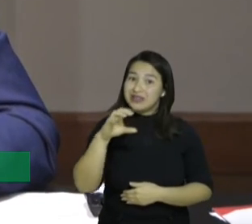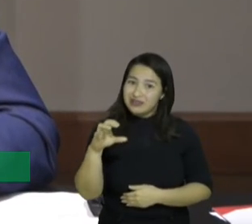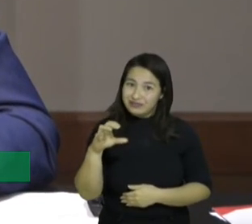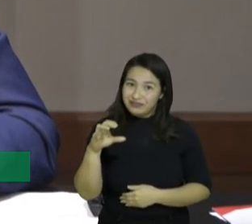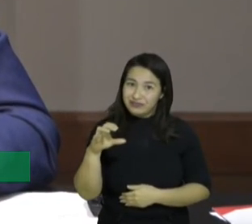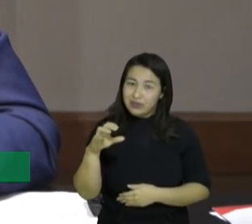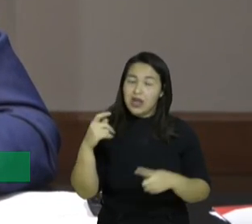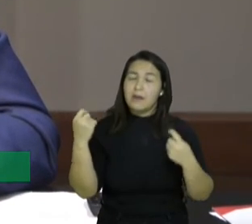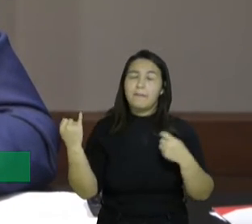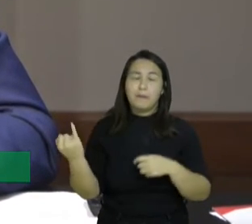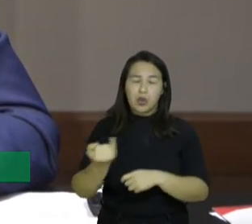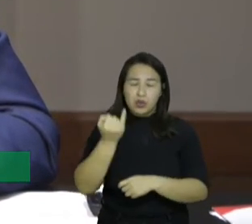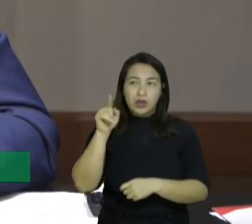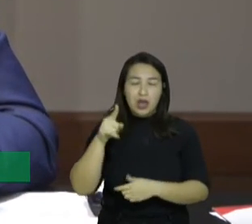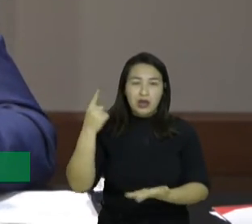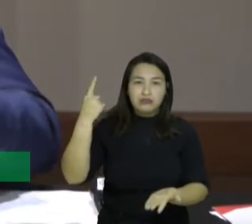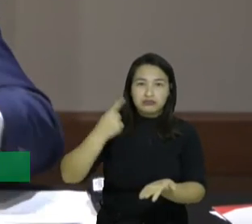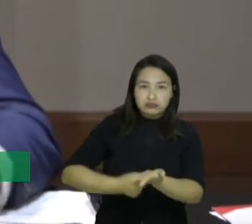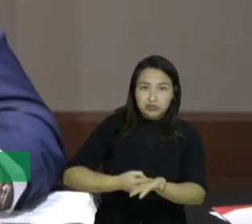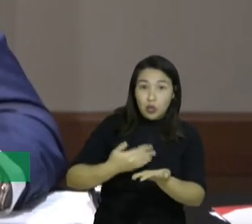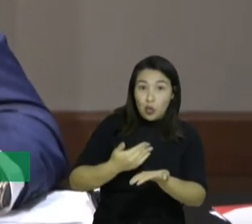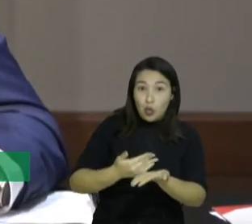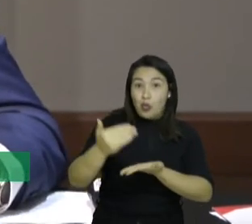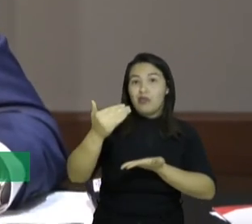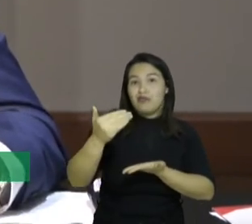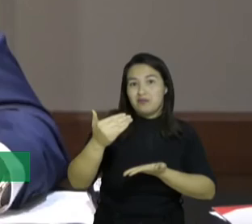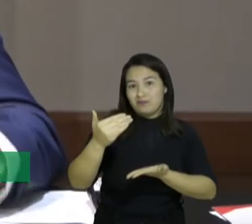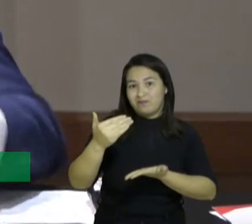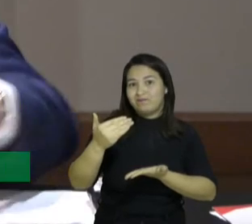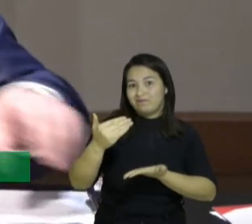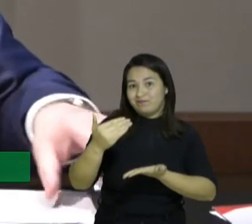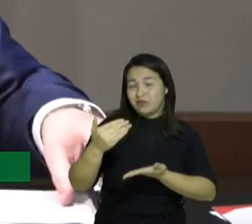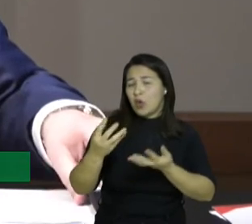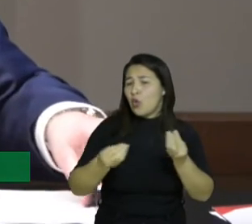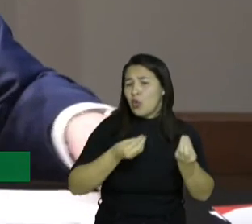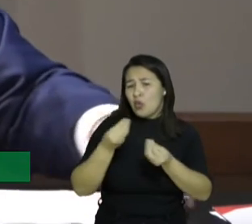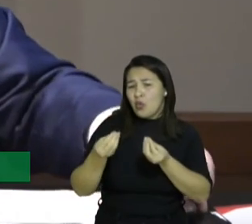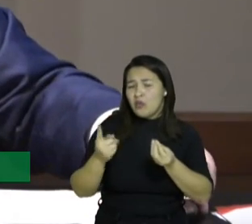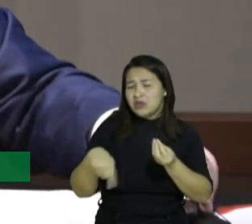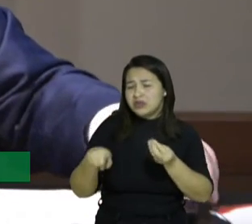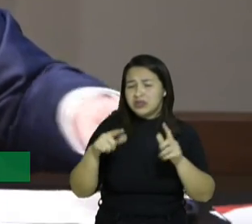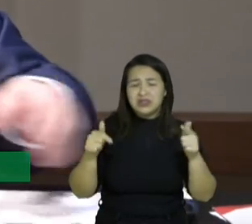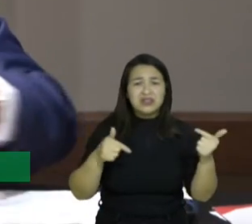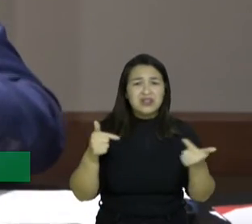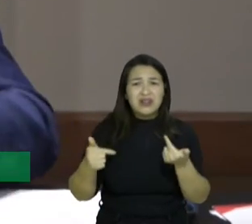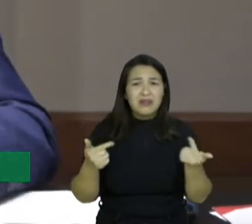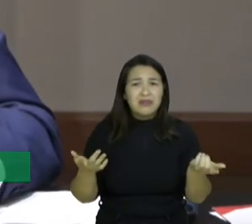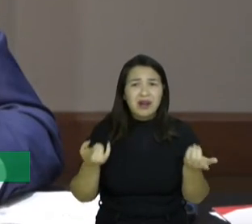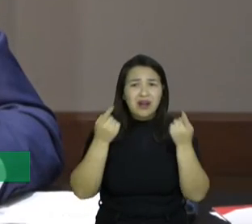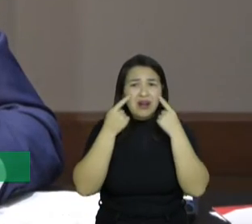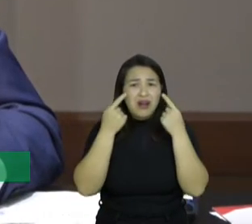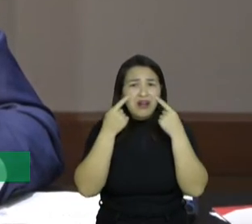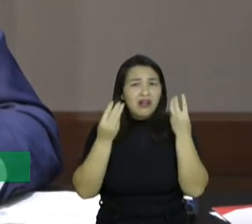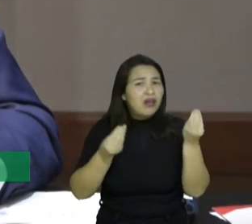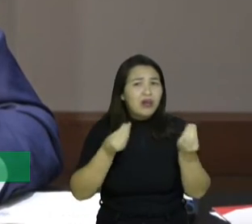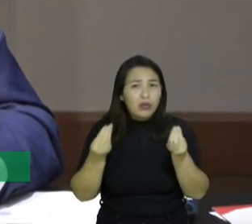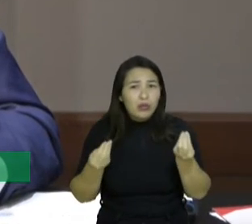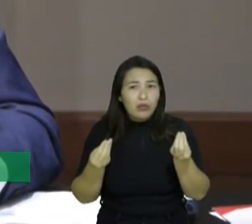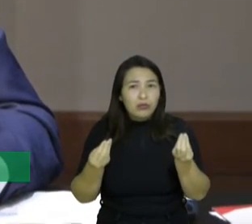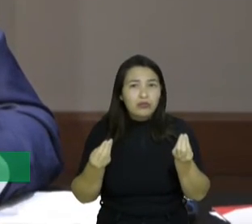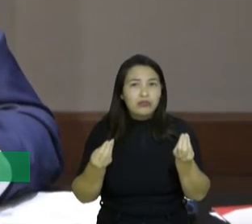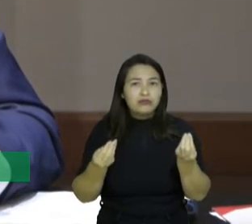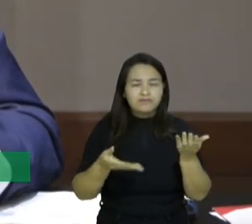saia agora Como nós vamos de alguma forma trabalhar isso ou de alguma forma